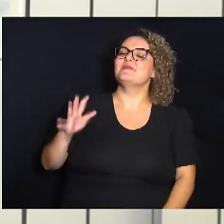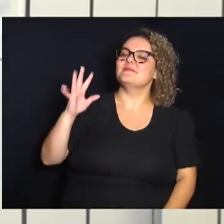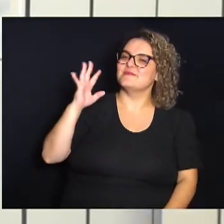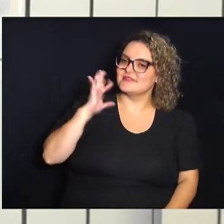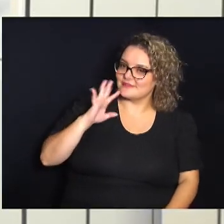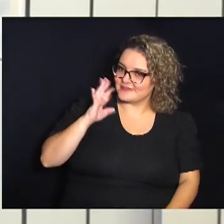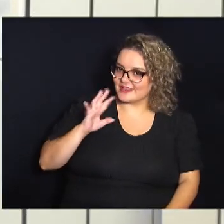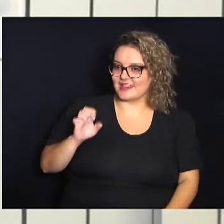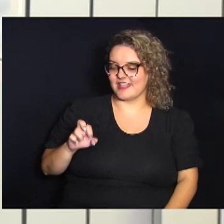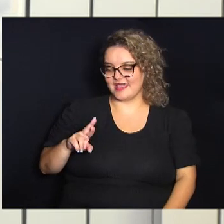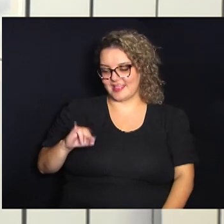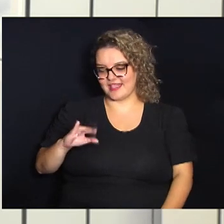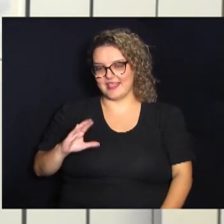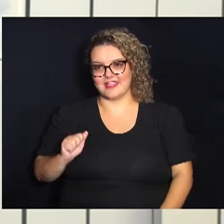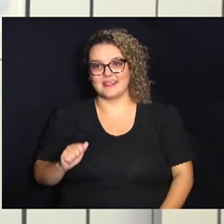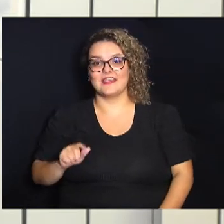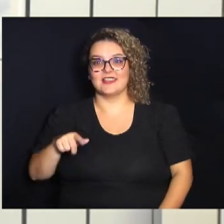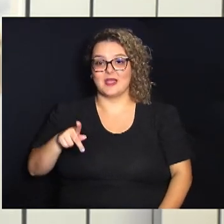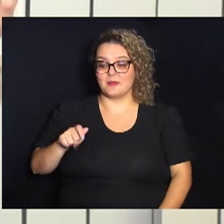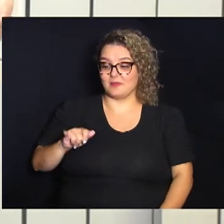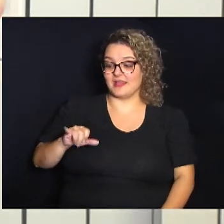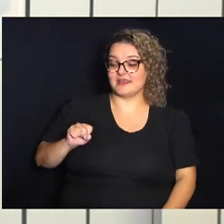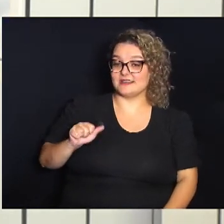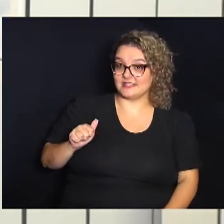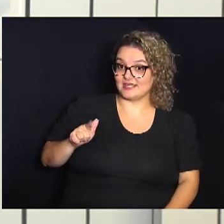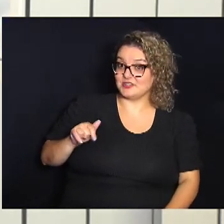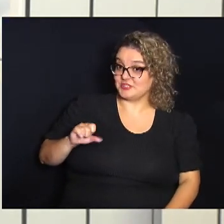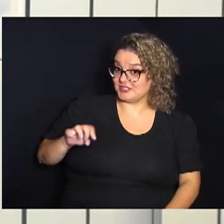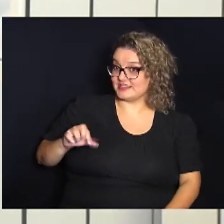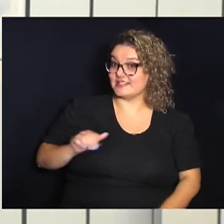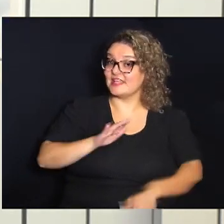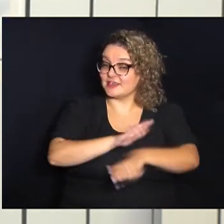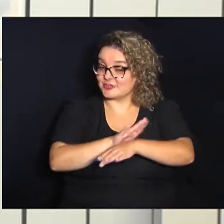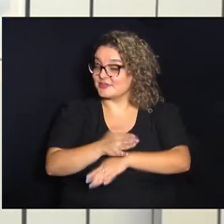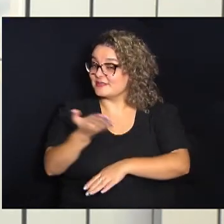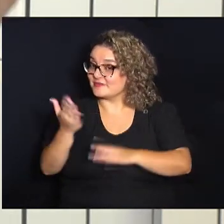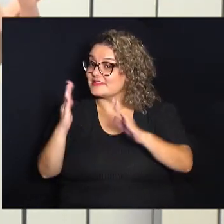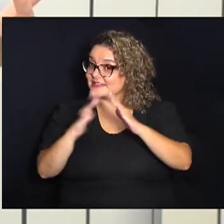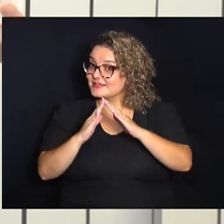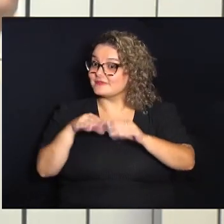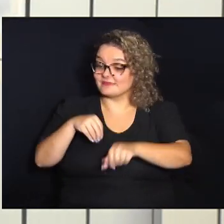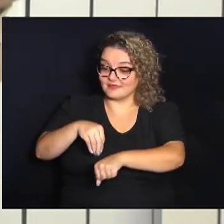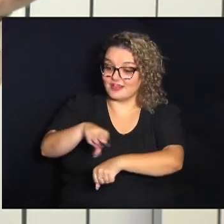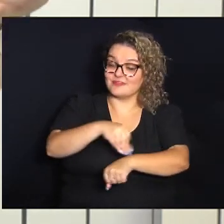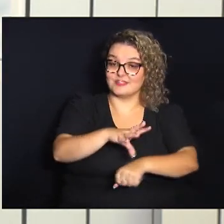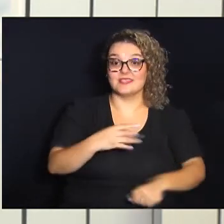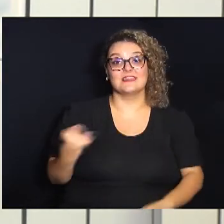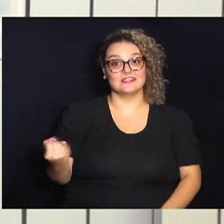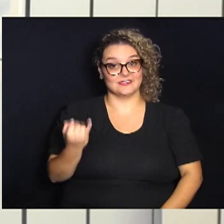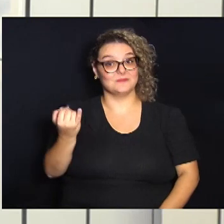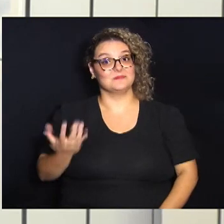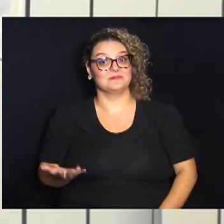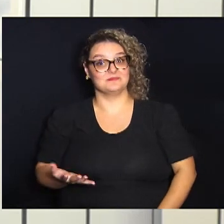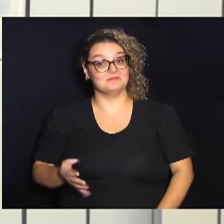Érica Pedroso, que é paisagista, ajudando aí você aí de casa com dicas importantes, então muito interessante para